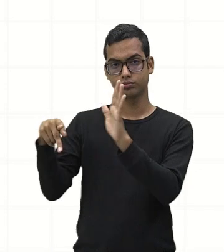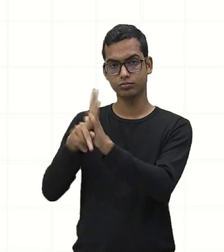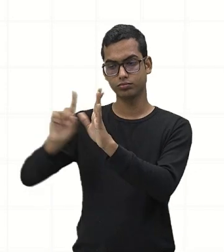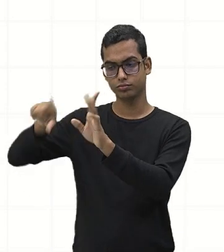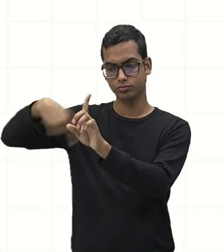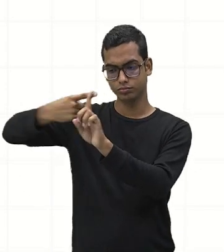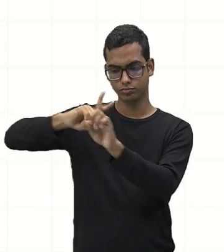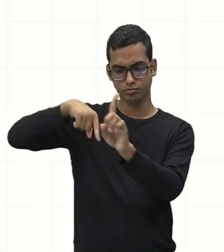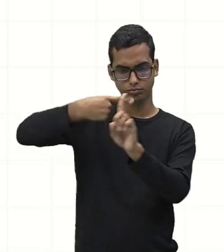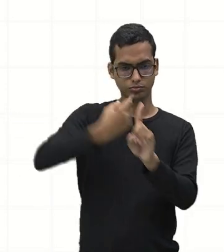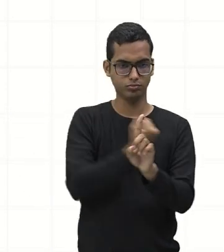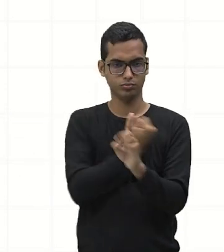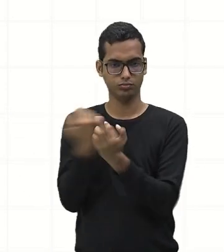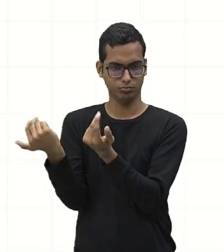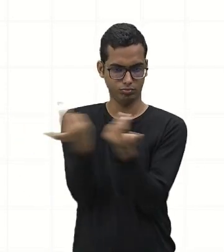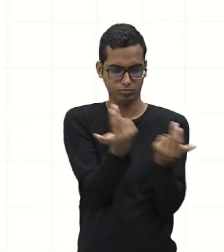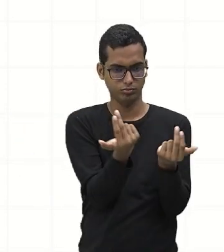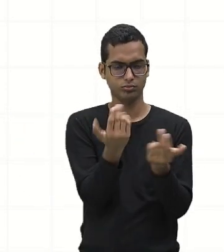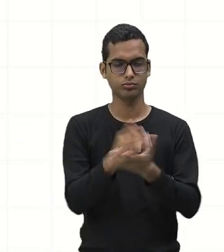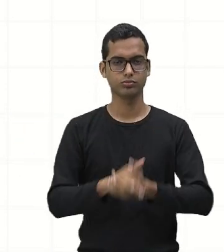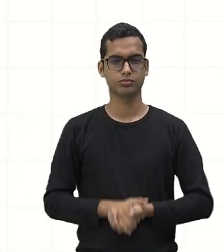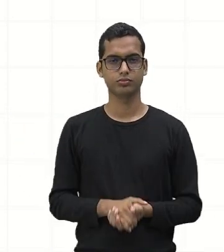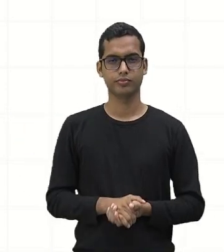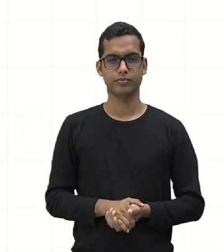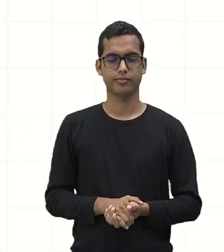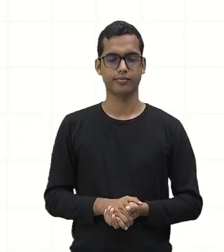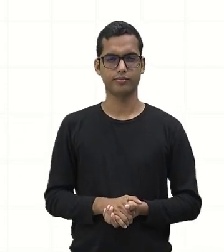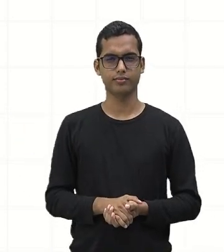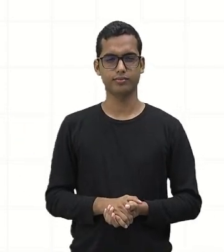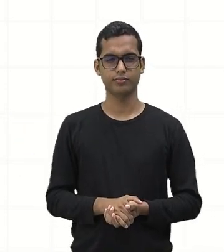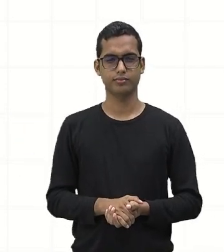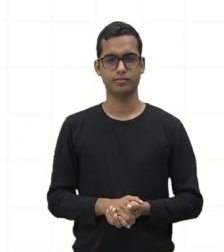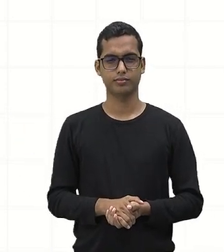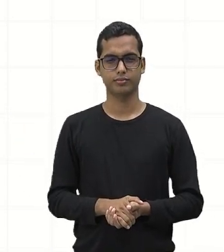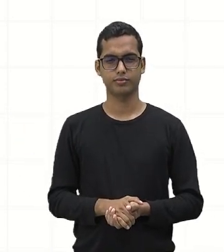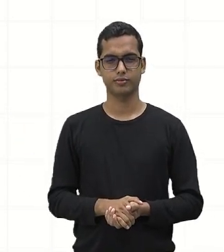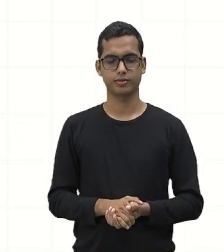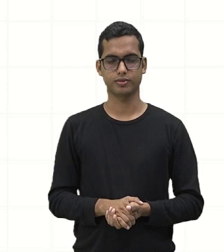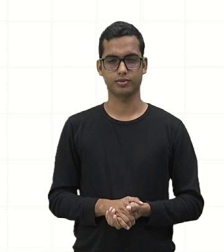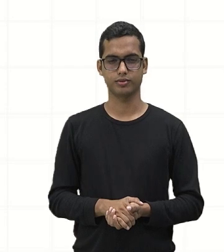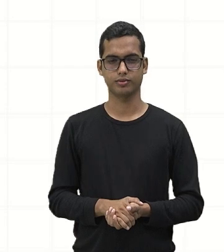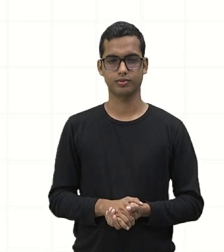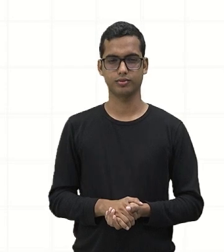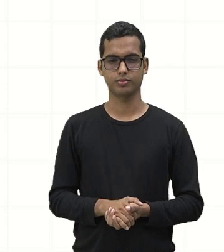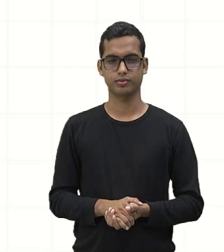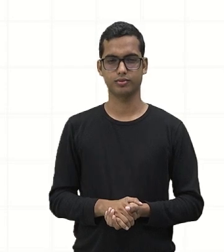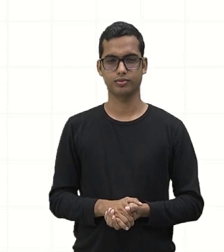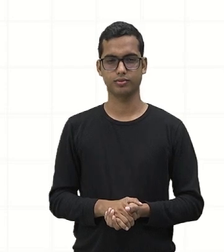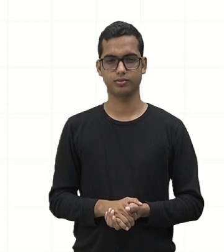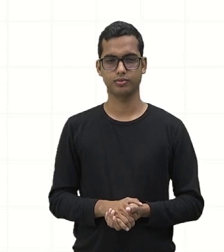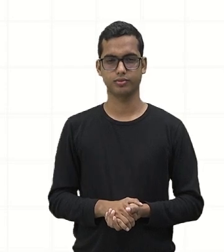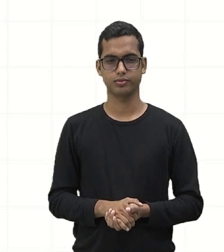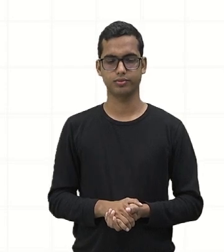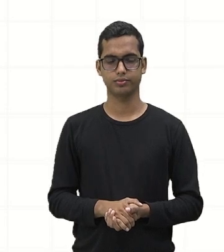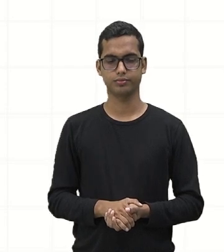sempre o mesmo número, né? Vamos aqui somar 5 vezes o 2.